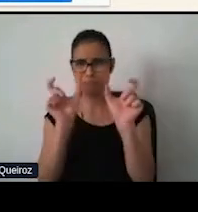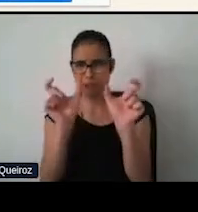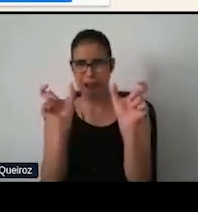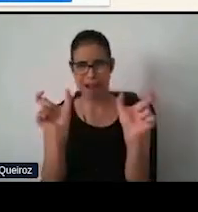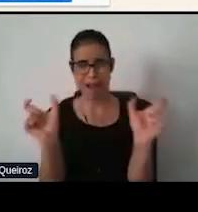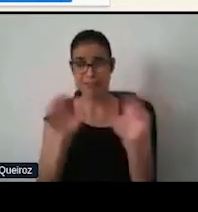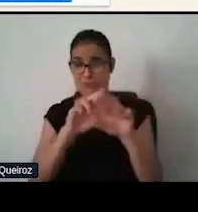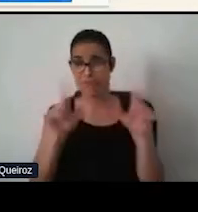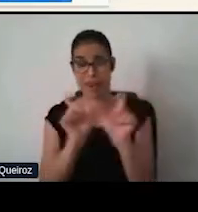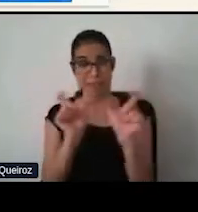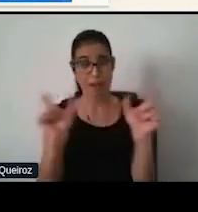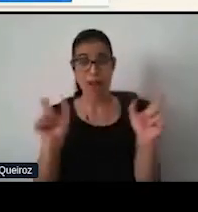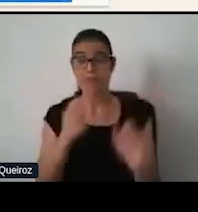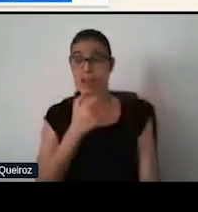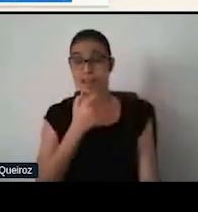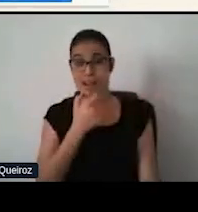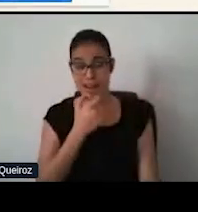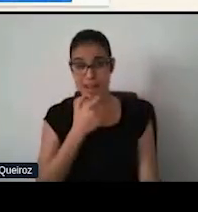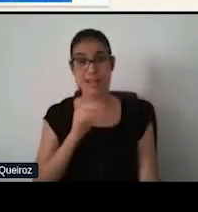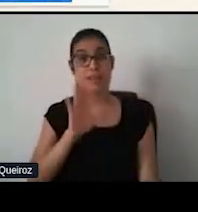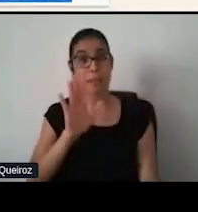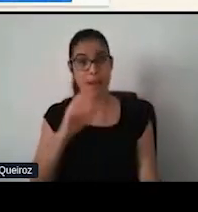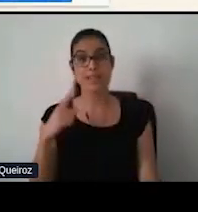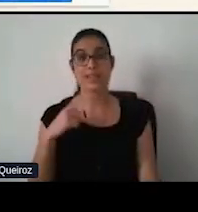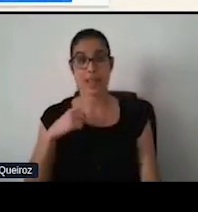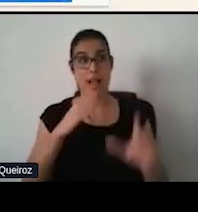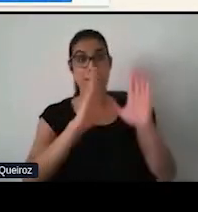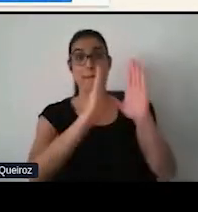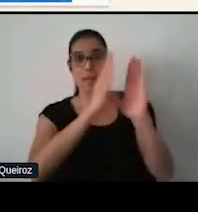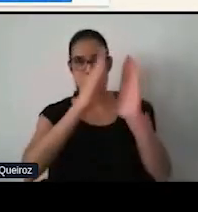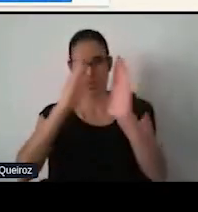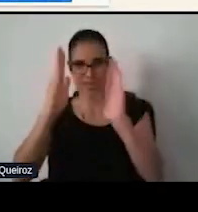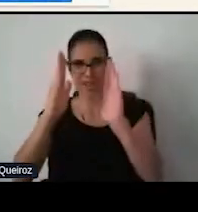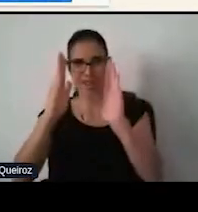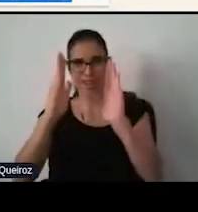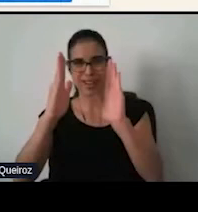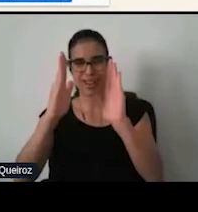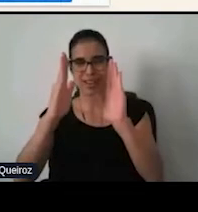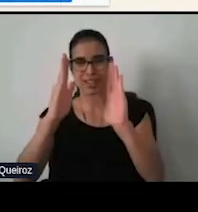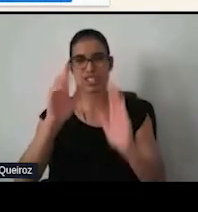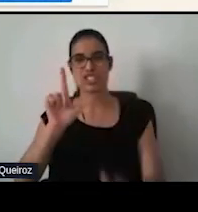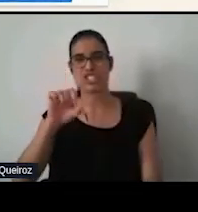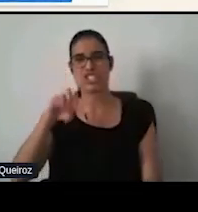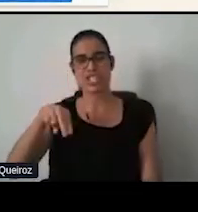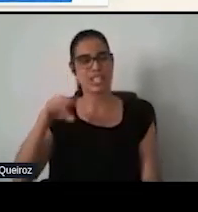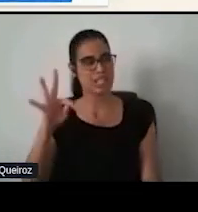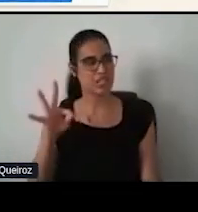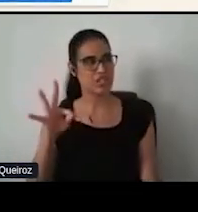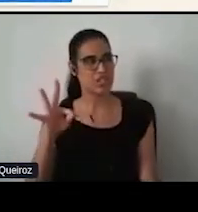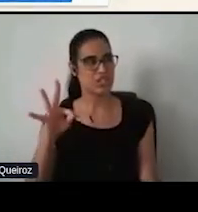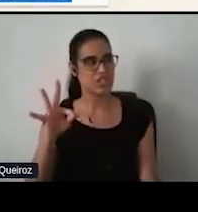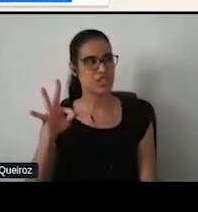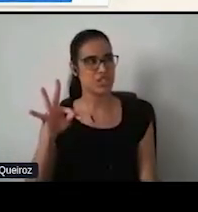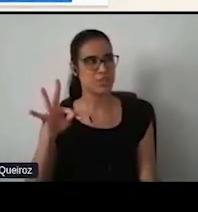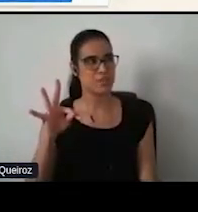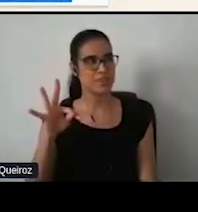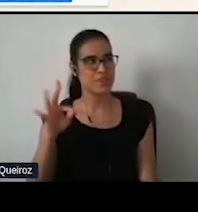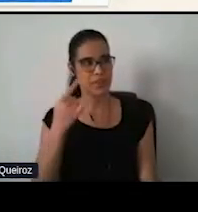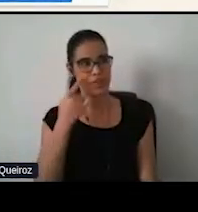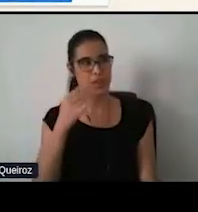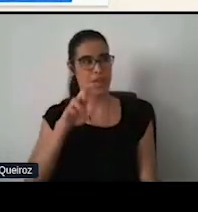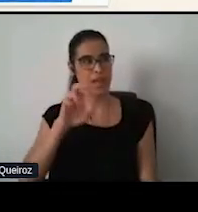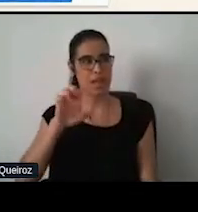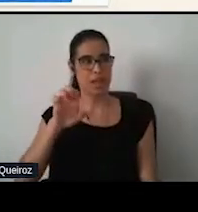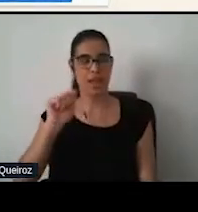termos, mas existem algumas bibliotecas hoje, né, de Lint até, para o